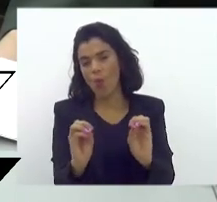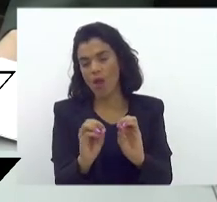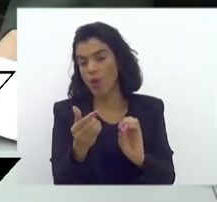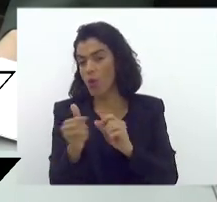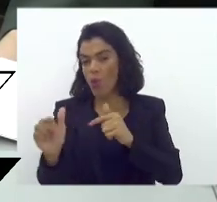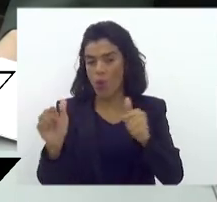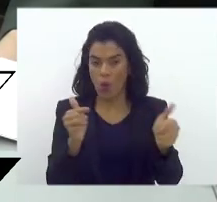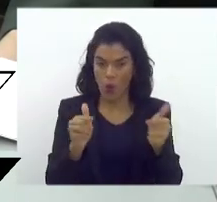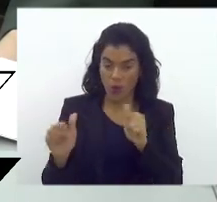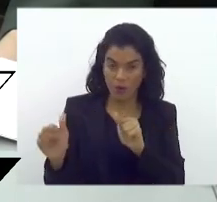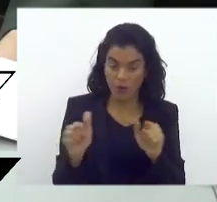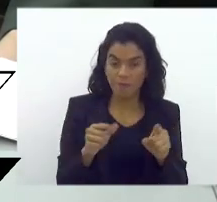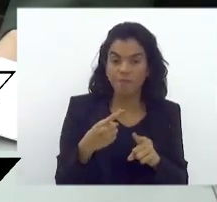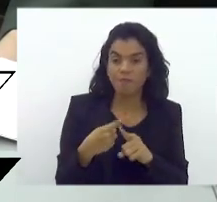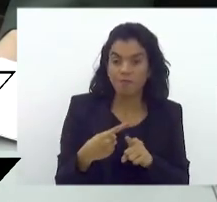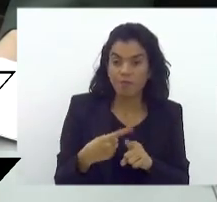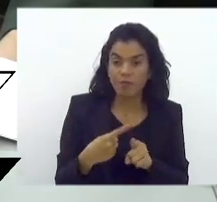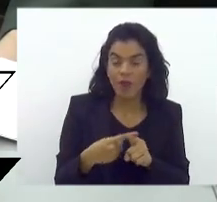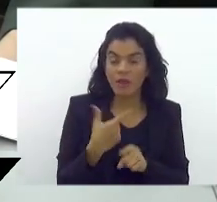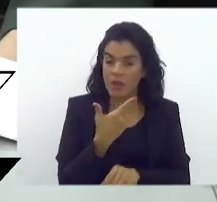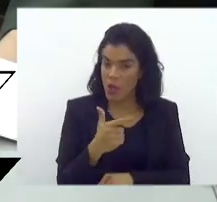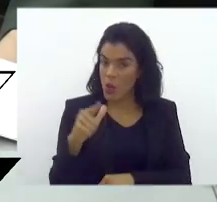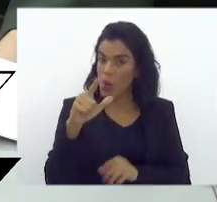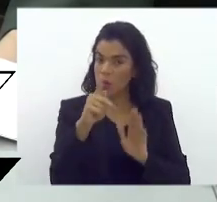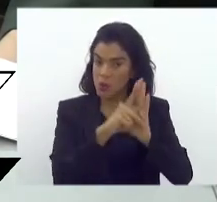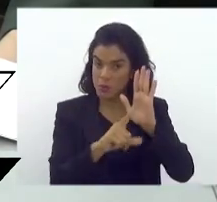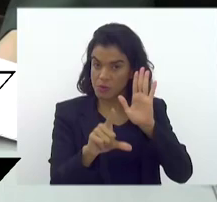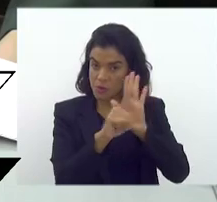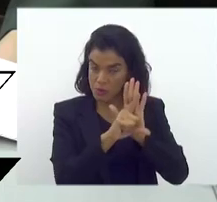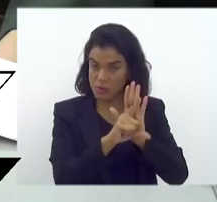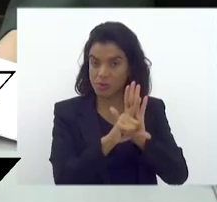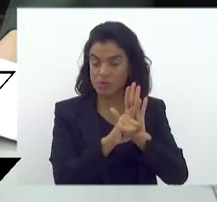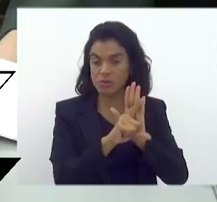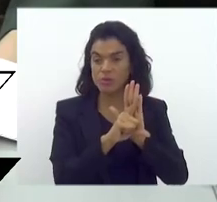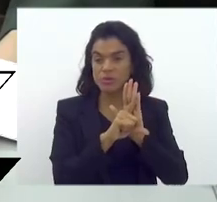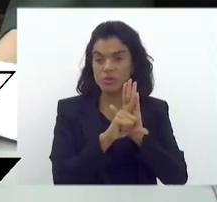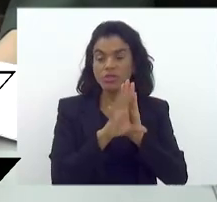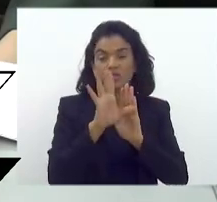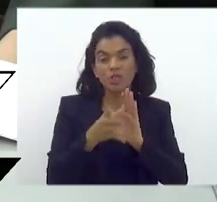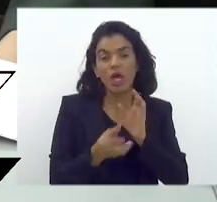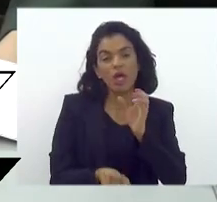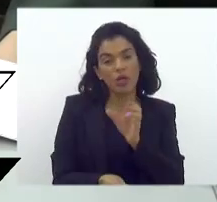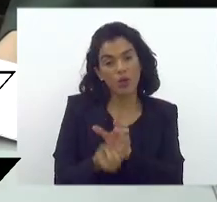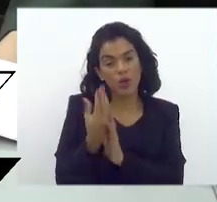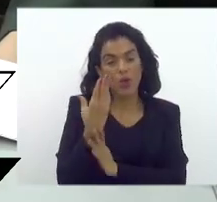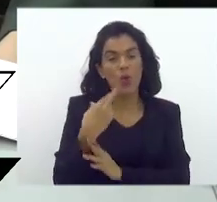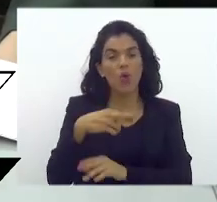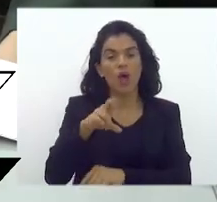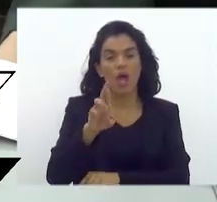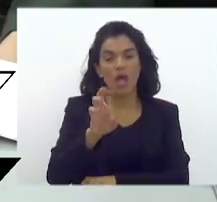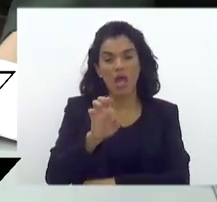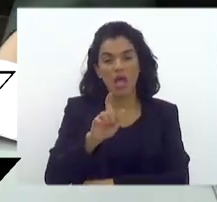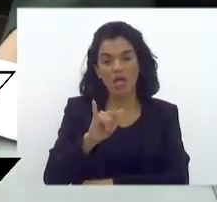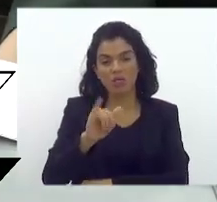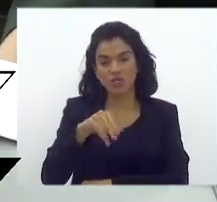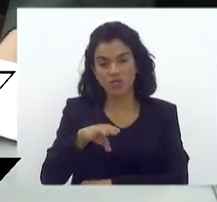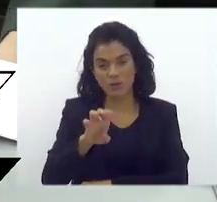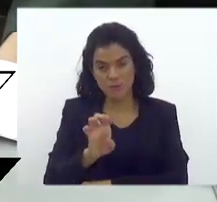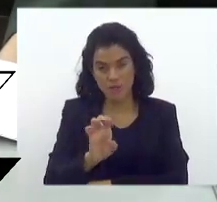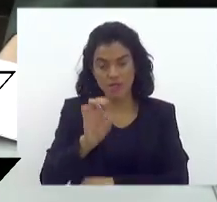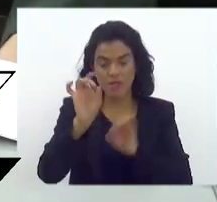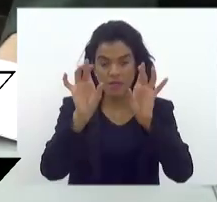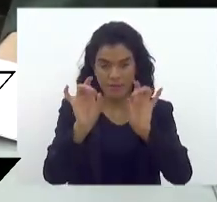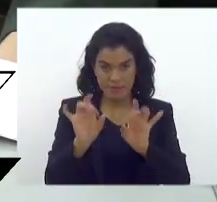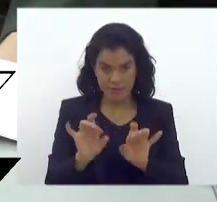restantes. Porque tem um outro projeto, que depois de criar o regime especial, já está tramitando, Vossa Excelência será o